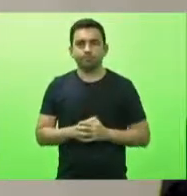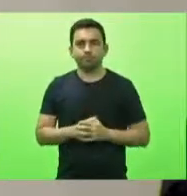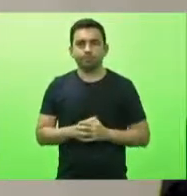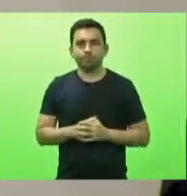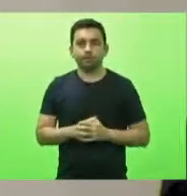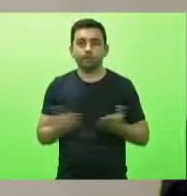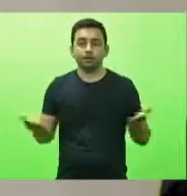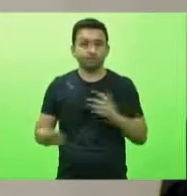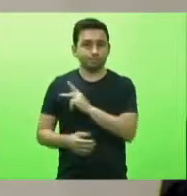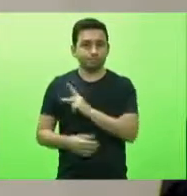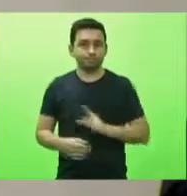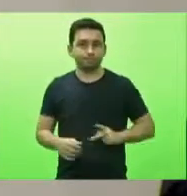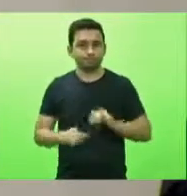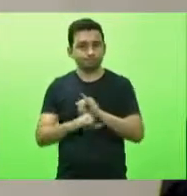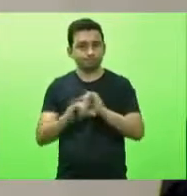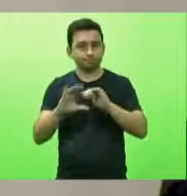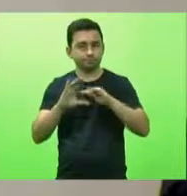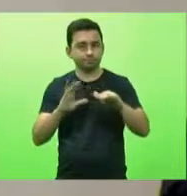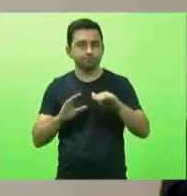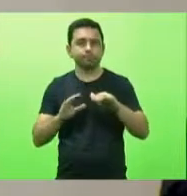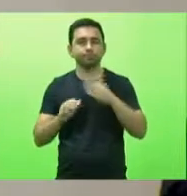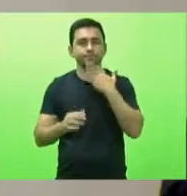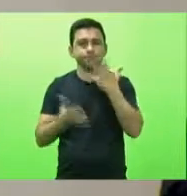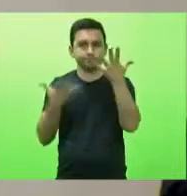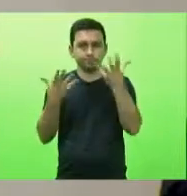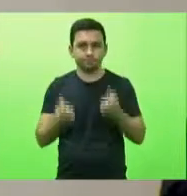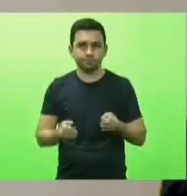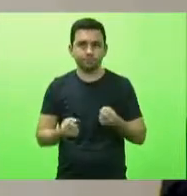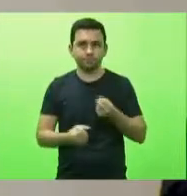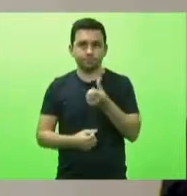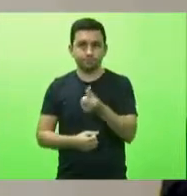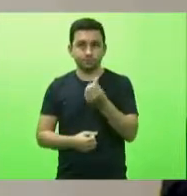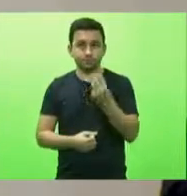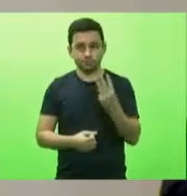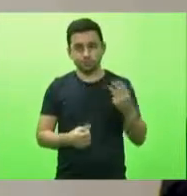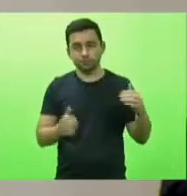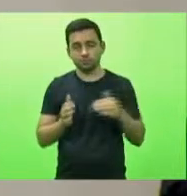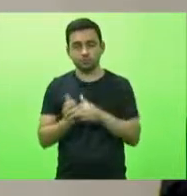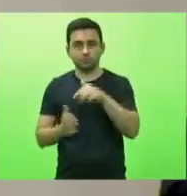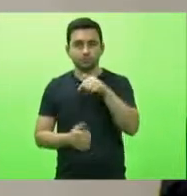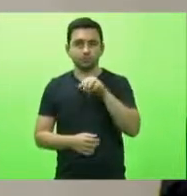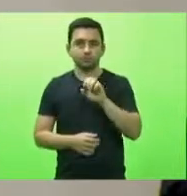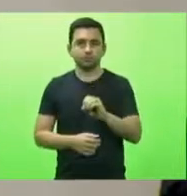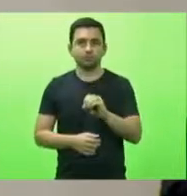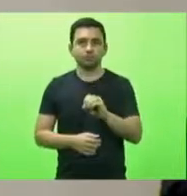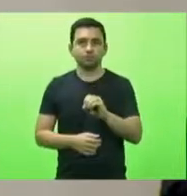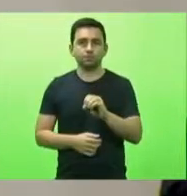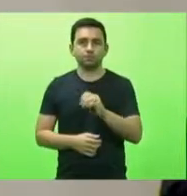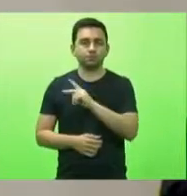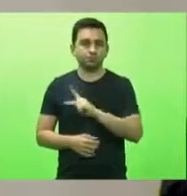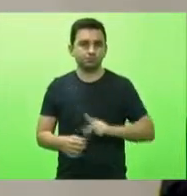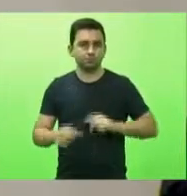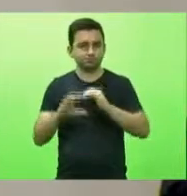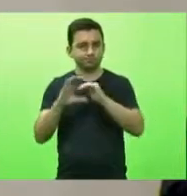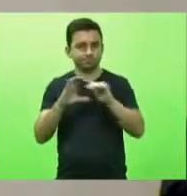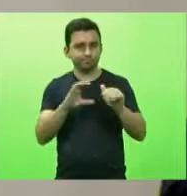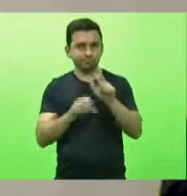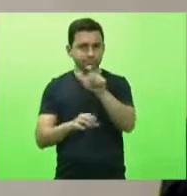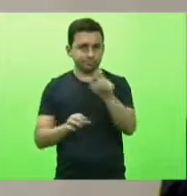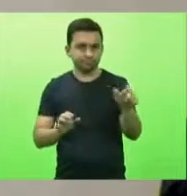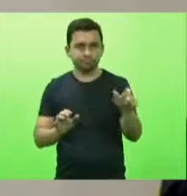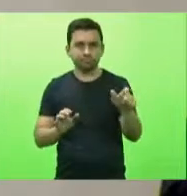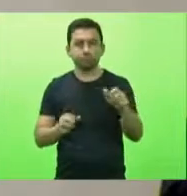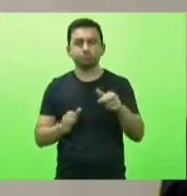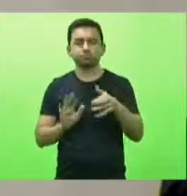Esta presidência comunica e defere os seguintes requerimentos. Requerimento 63 a 70. Esta presidência comunica e encaminhará os destinatários, conforme determina o